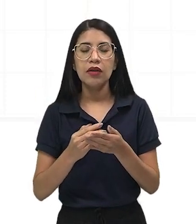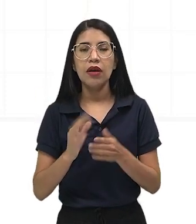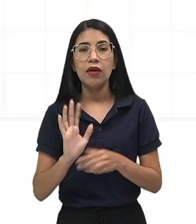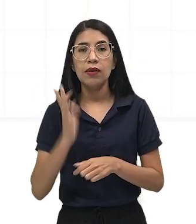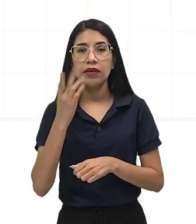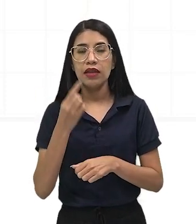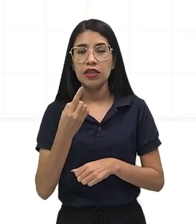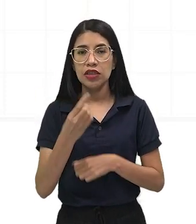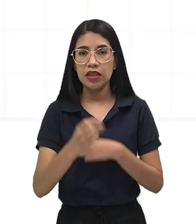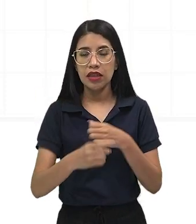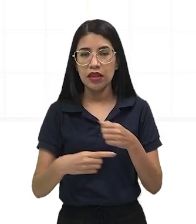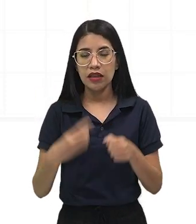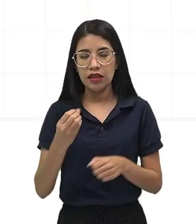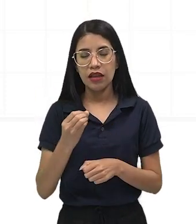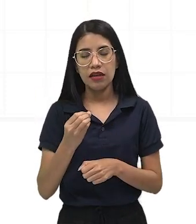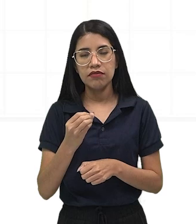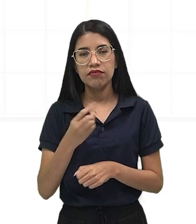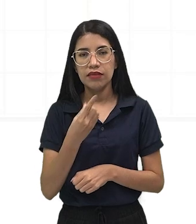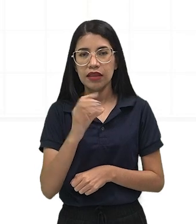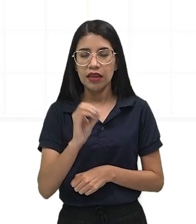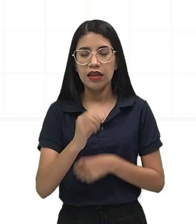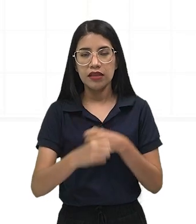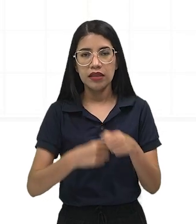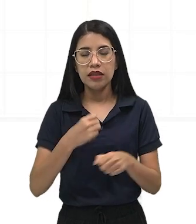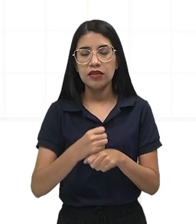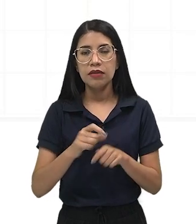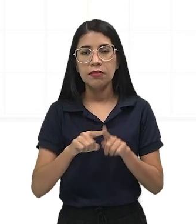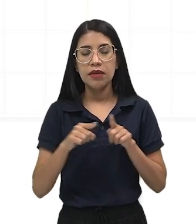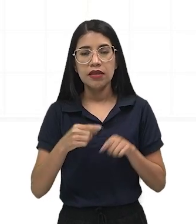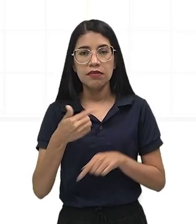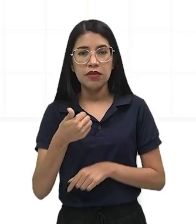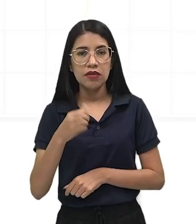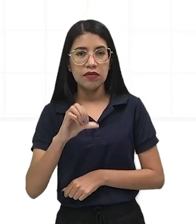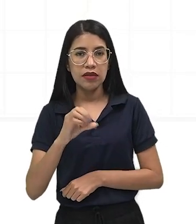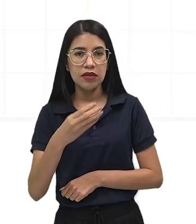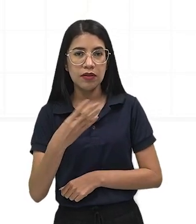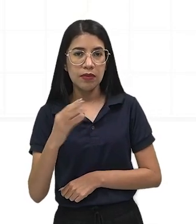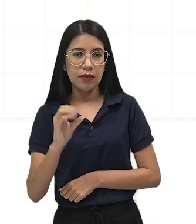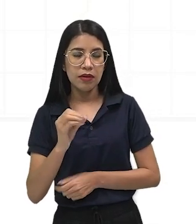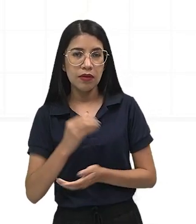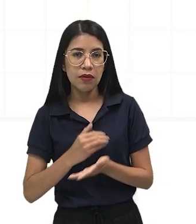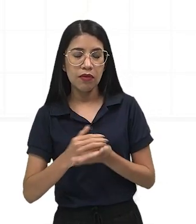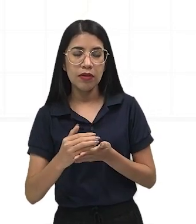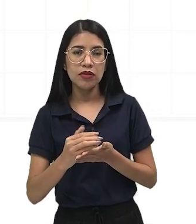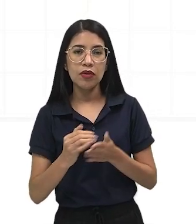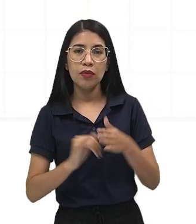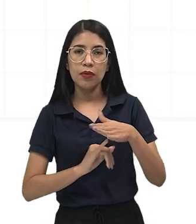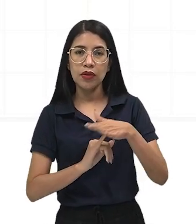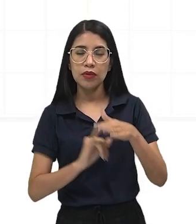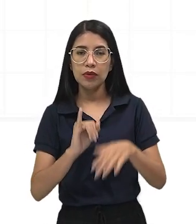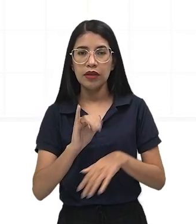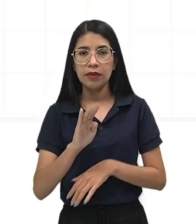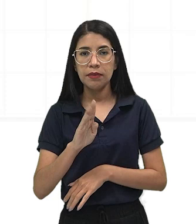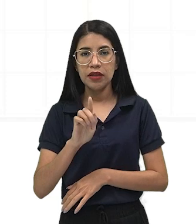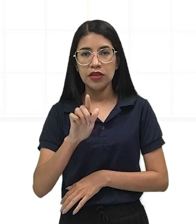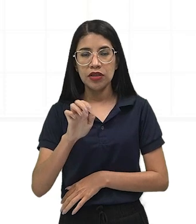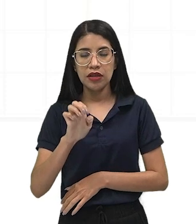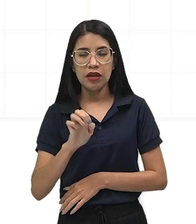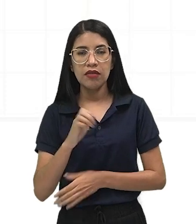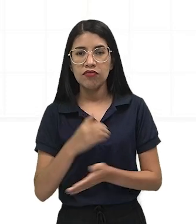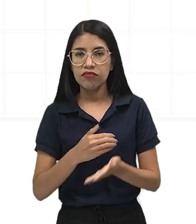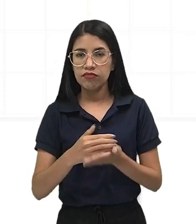falamos aí em 10 anos o censo, mas em 1940 é que quando começou o IBGE, e de lá para cá